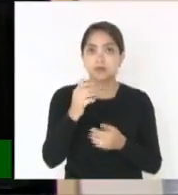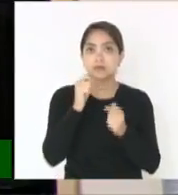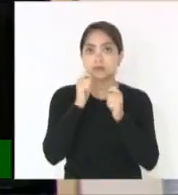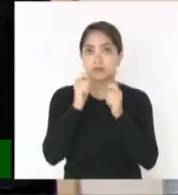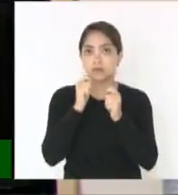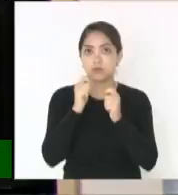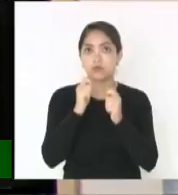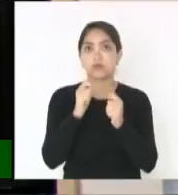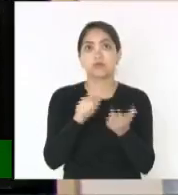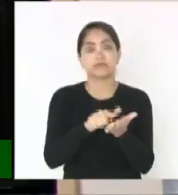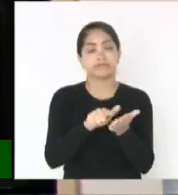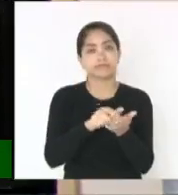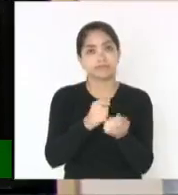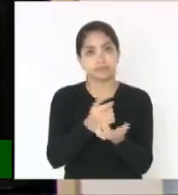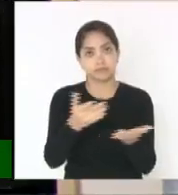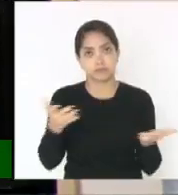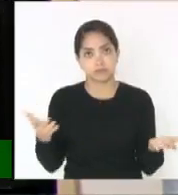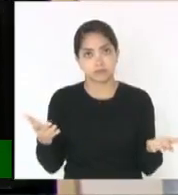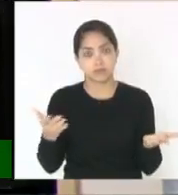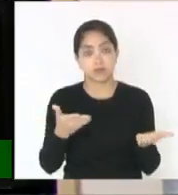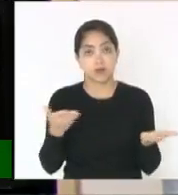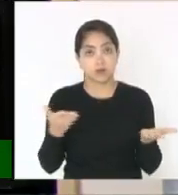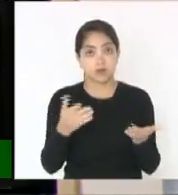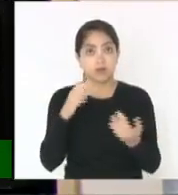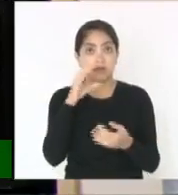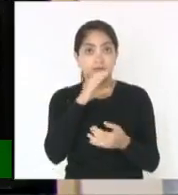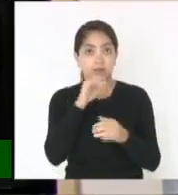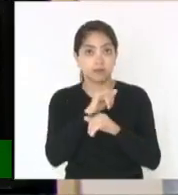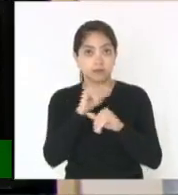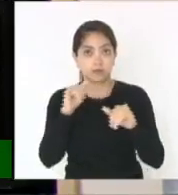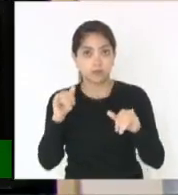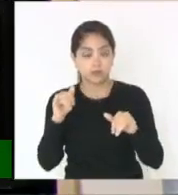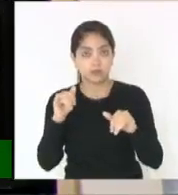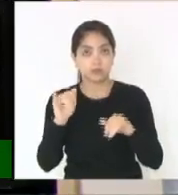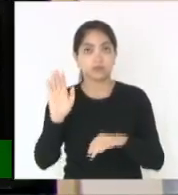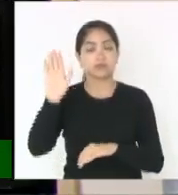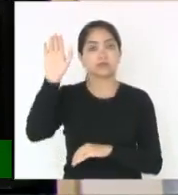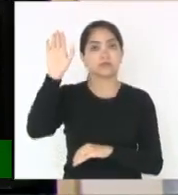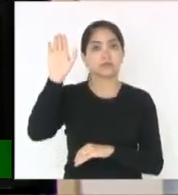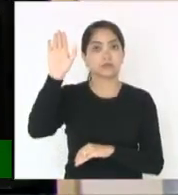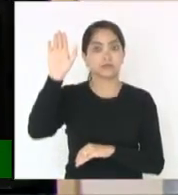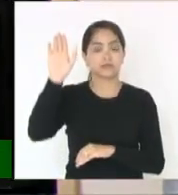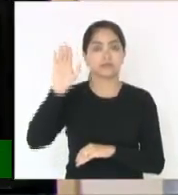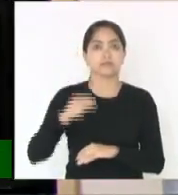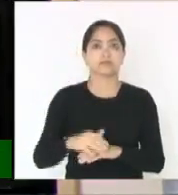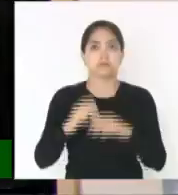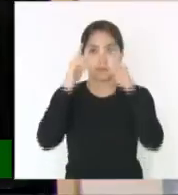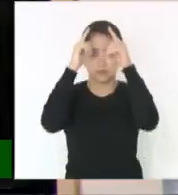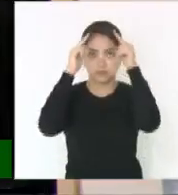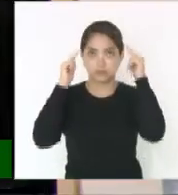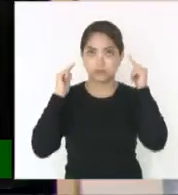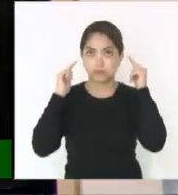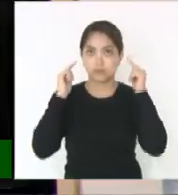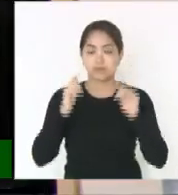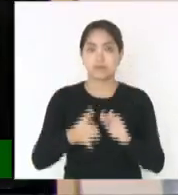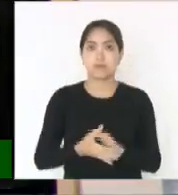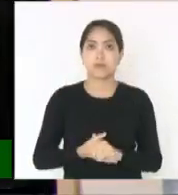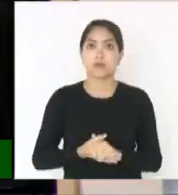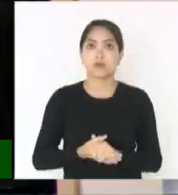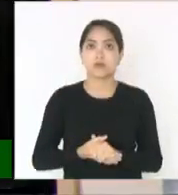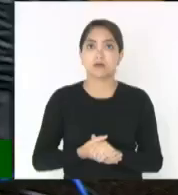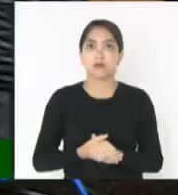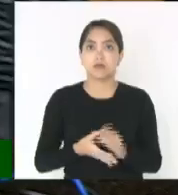à distribuição do expediente. Breves comunicações, porém, antes, pela ordem, deputado Neudi Sareta. Senhor presidente, senhores deputados,